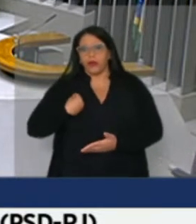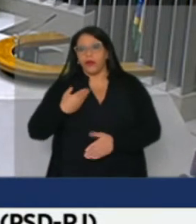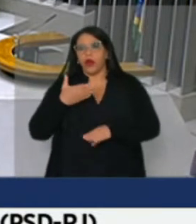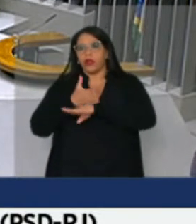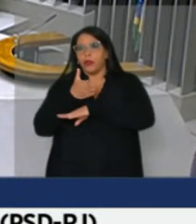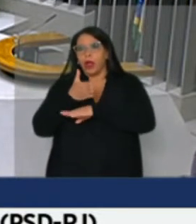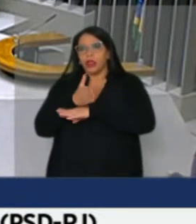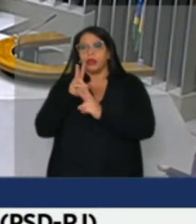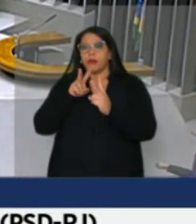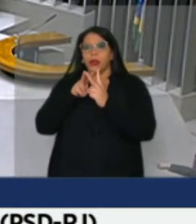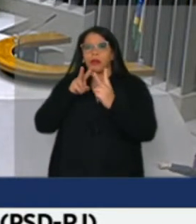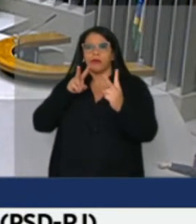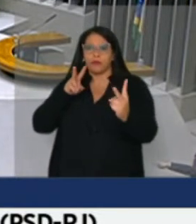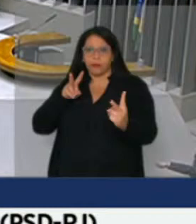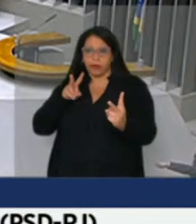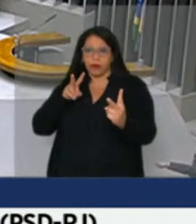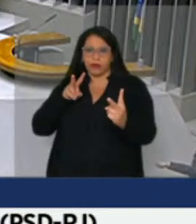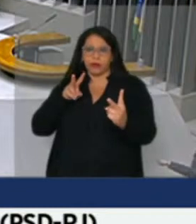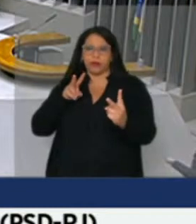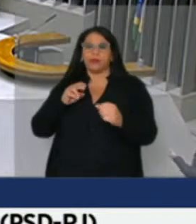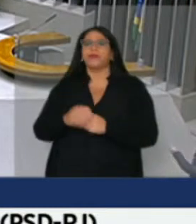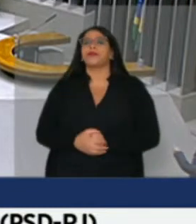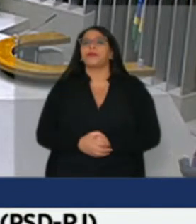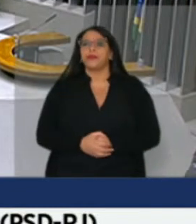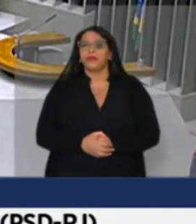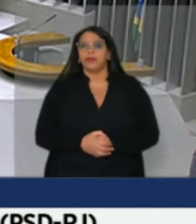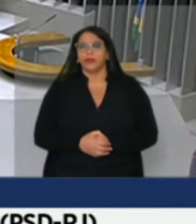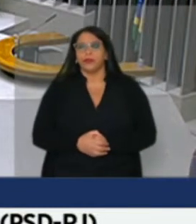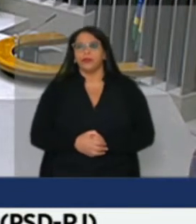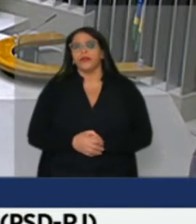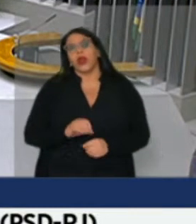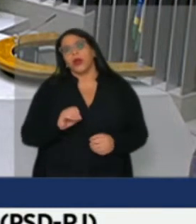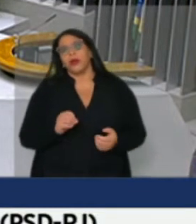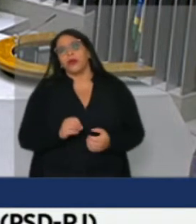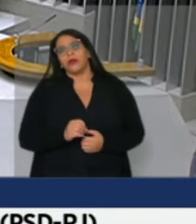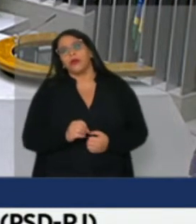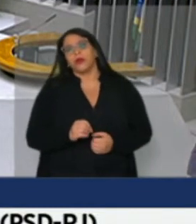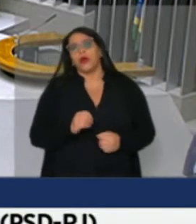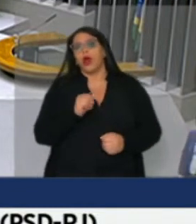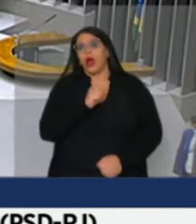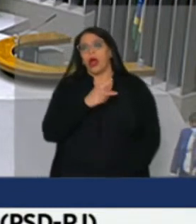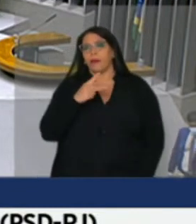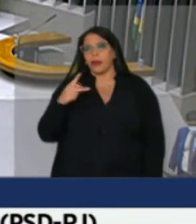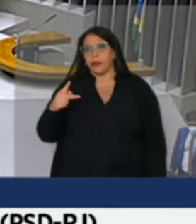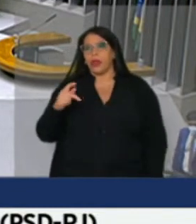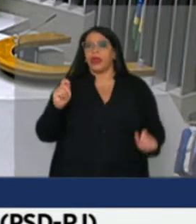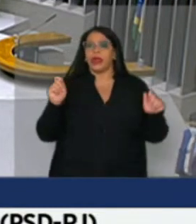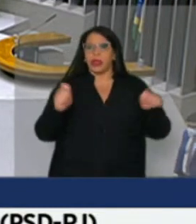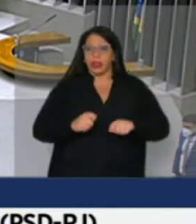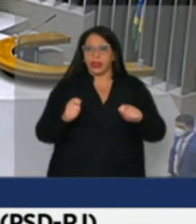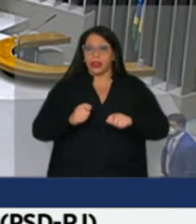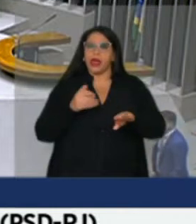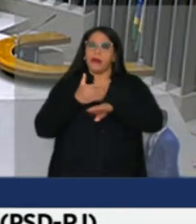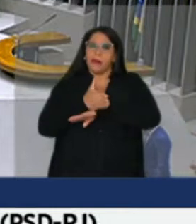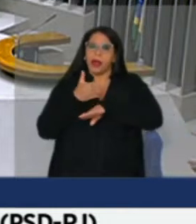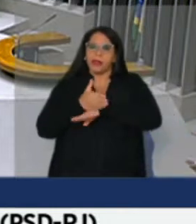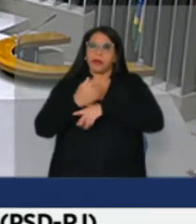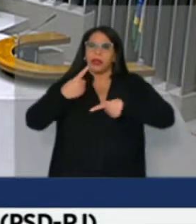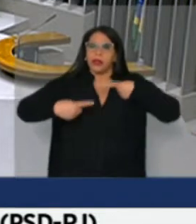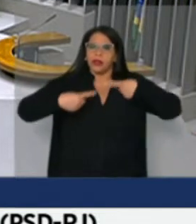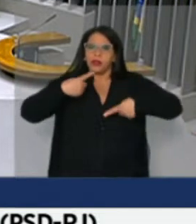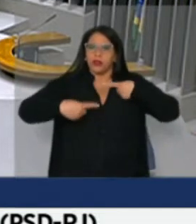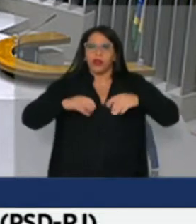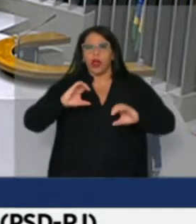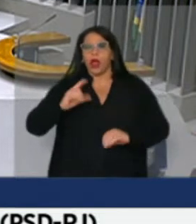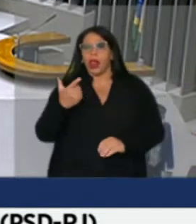de forma remota por meio de aplicativo que permite a participação na discussão e, claro,